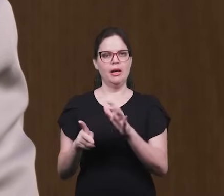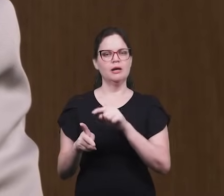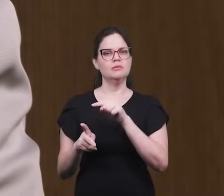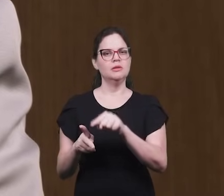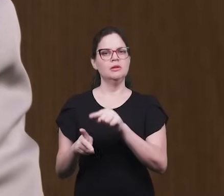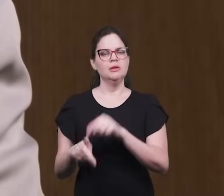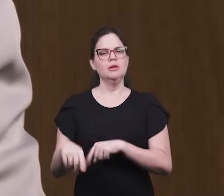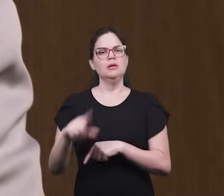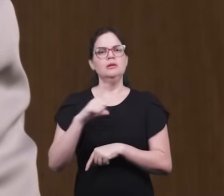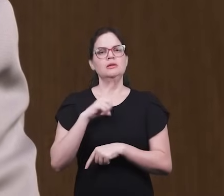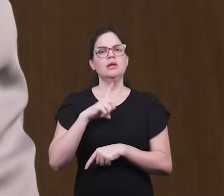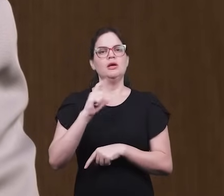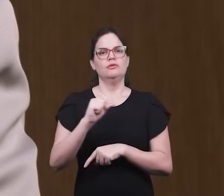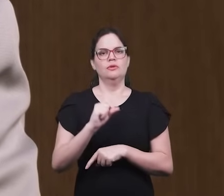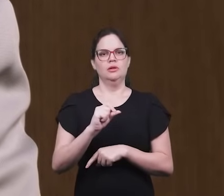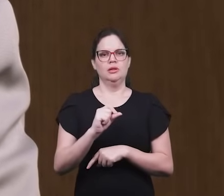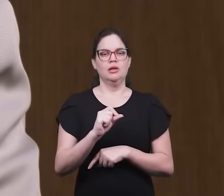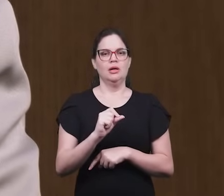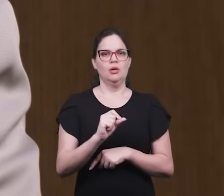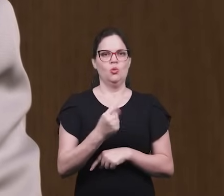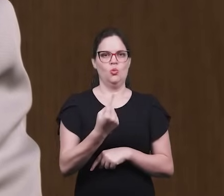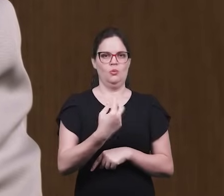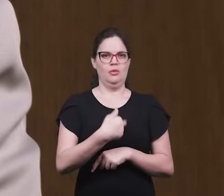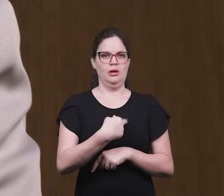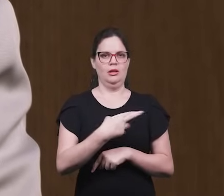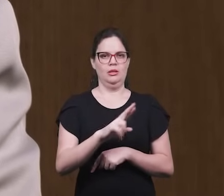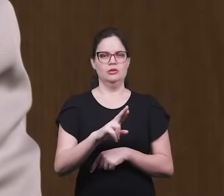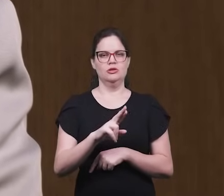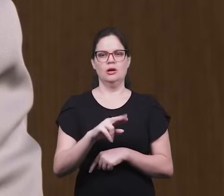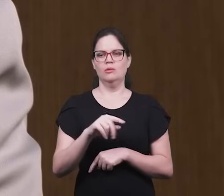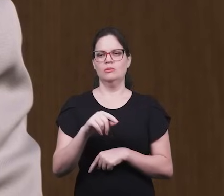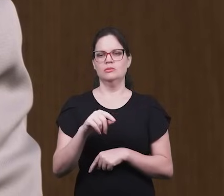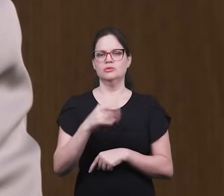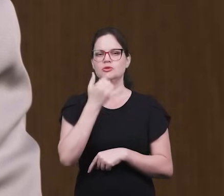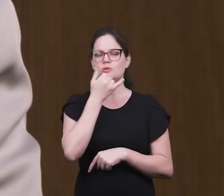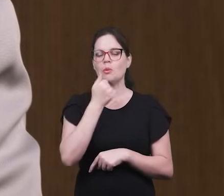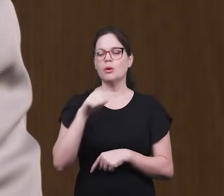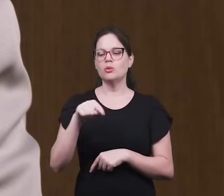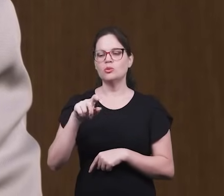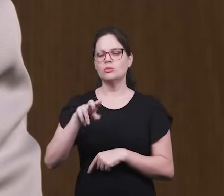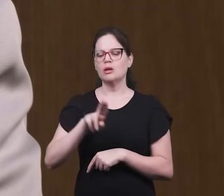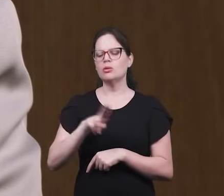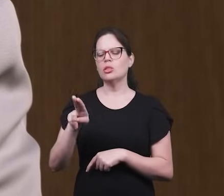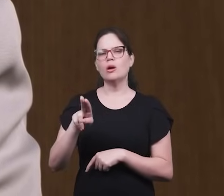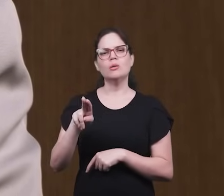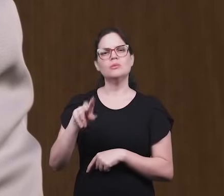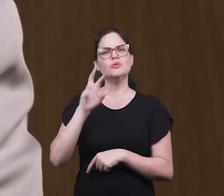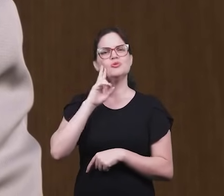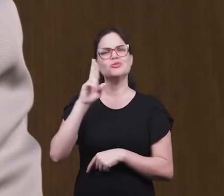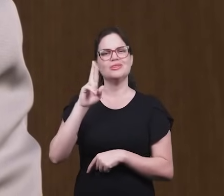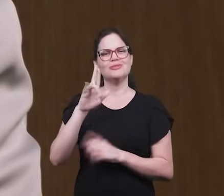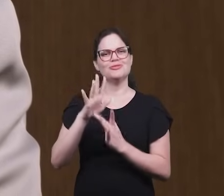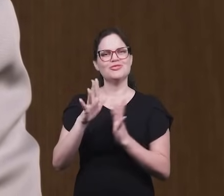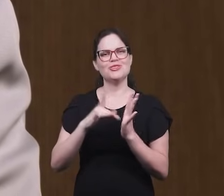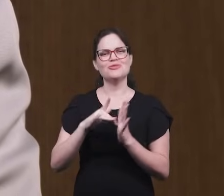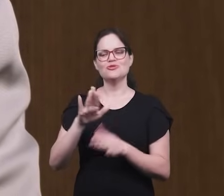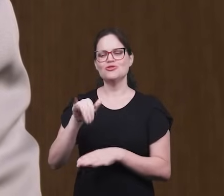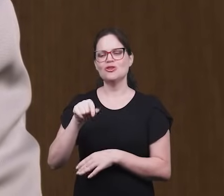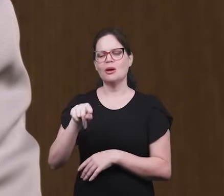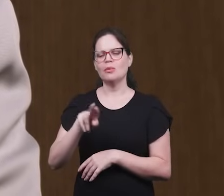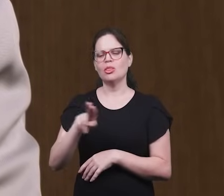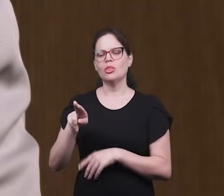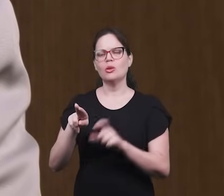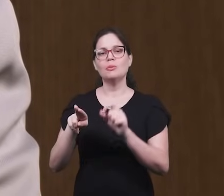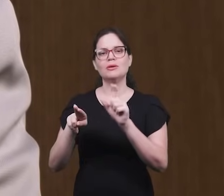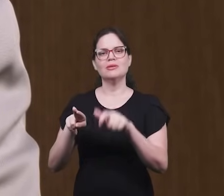a receber um nome, uma denominação que o Senhor Jesus dá ali no capítulo 2, verso 13, quando ele chama Pérgamo